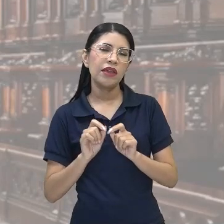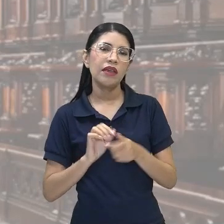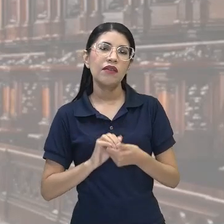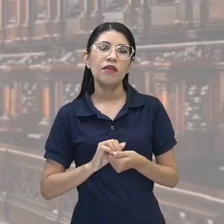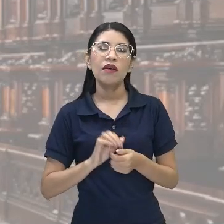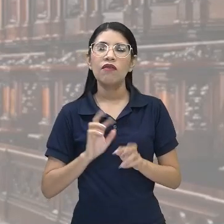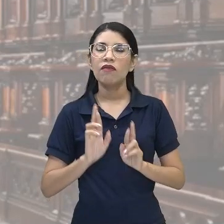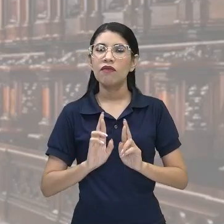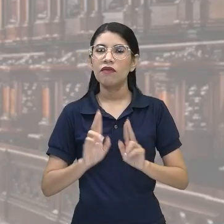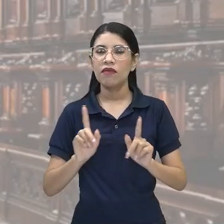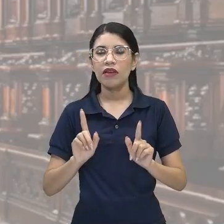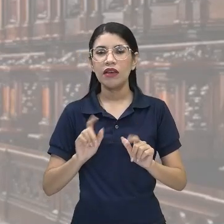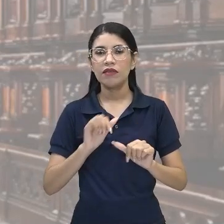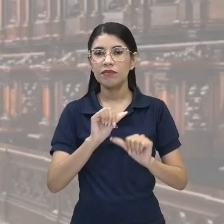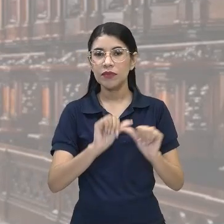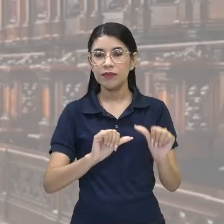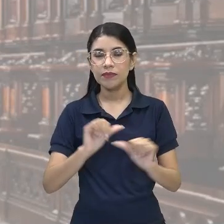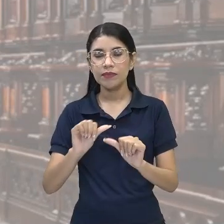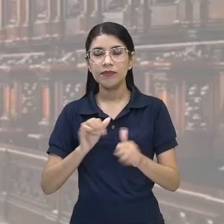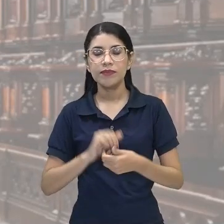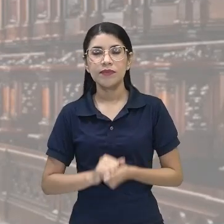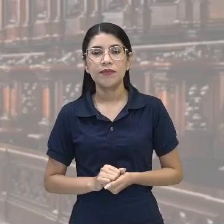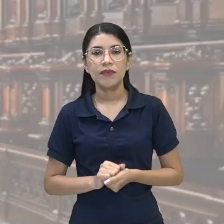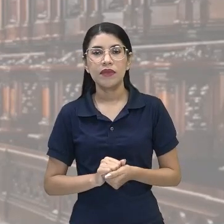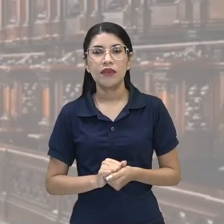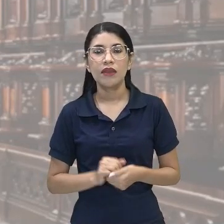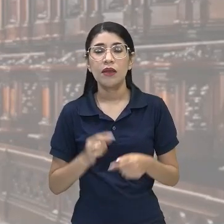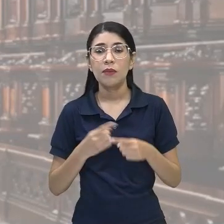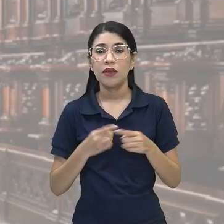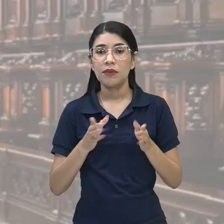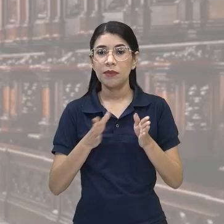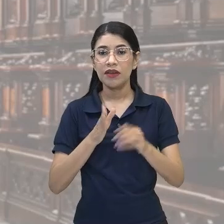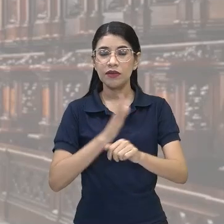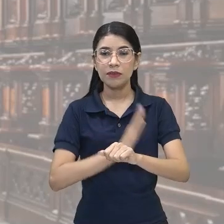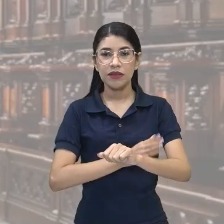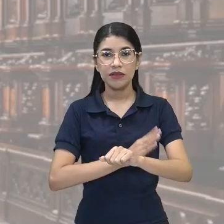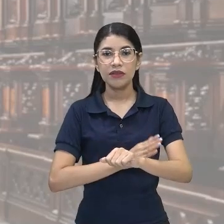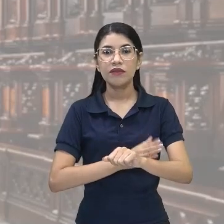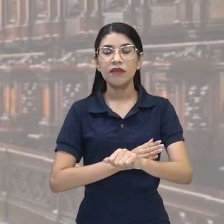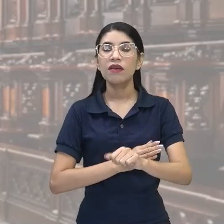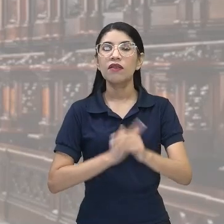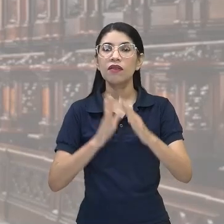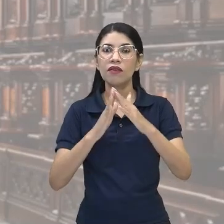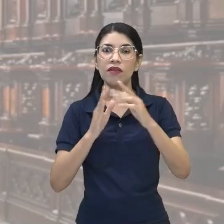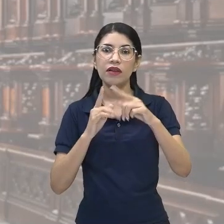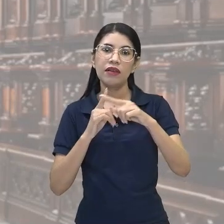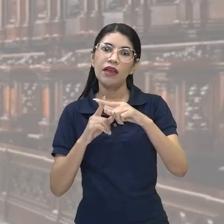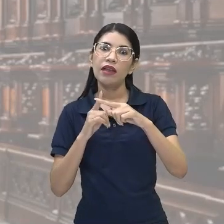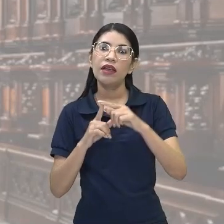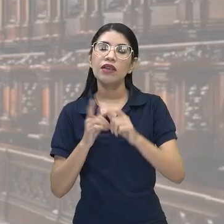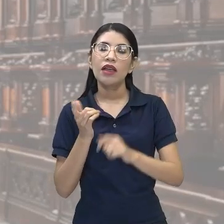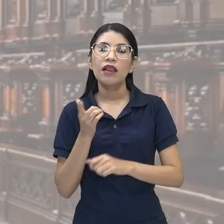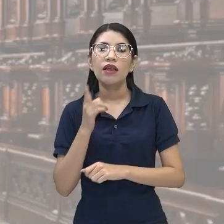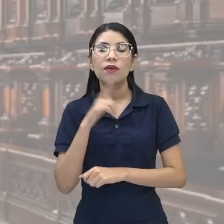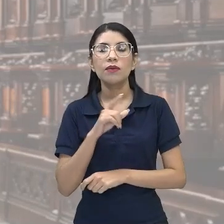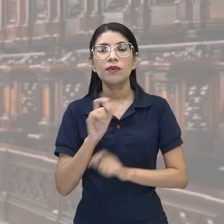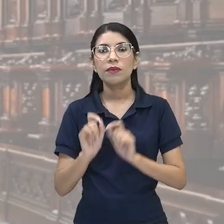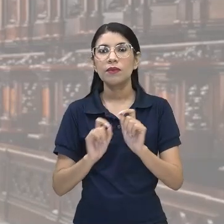controvérsias, porém, é dentro do período medieval que a igreja consegue,